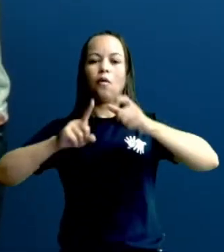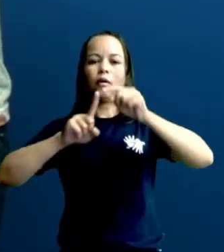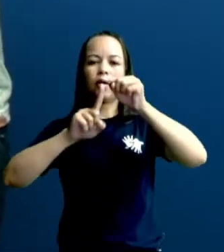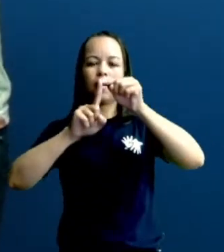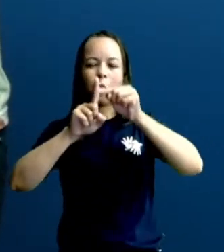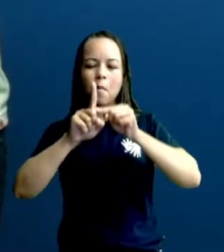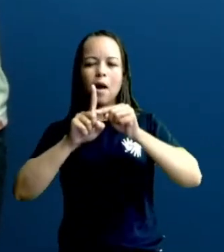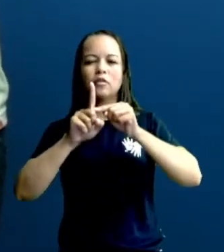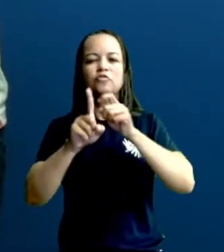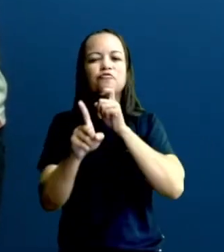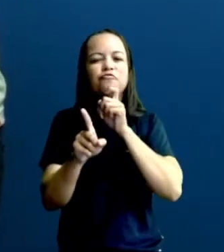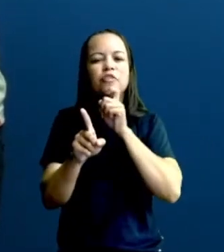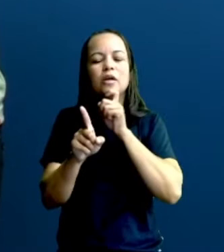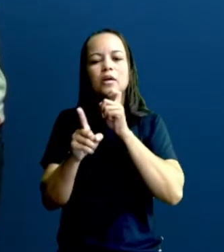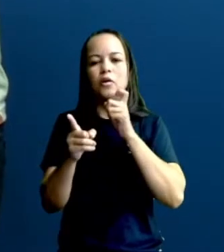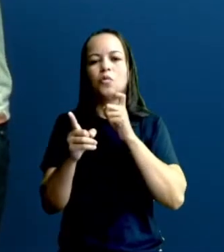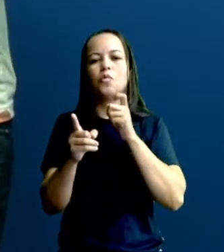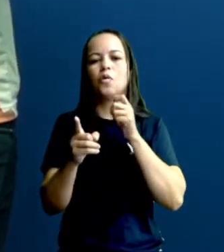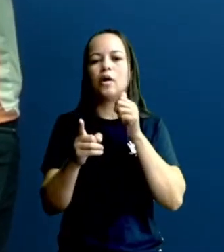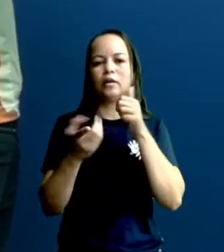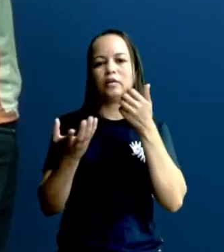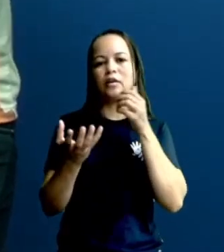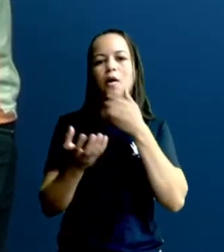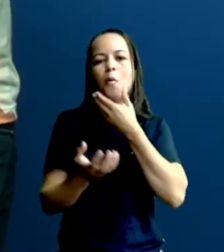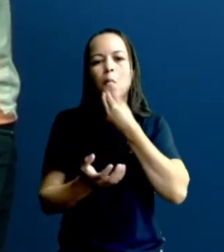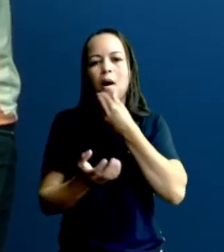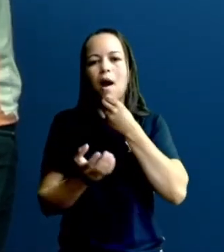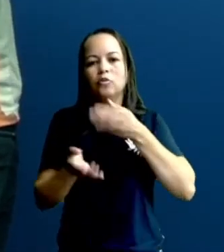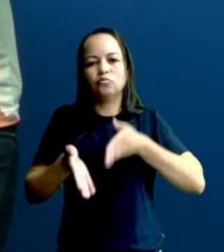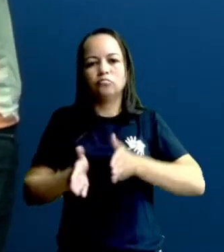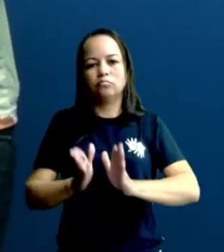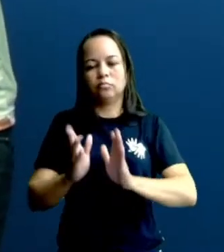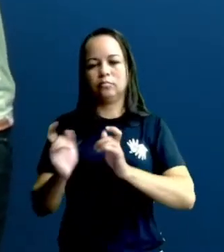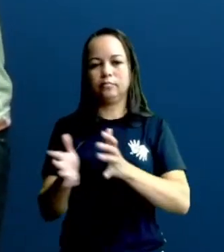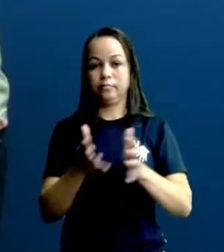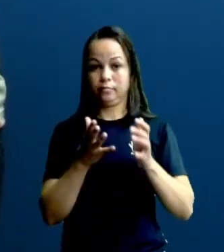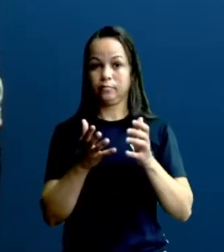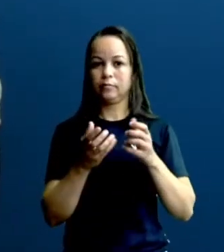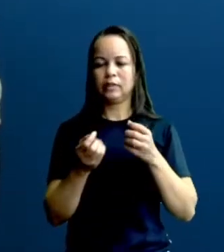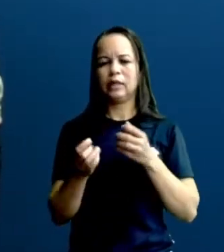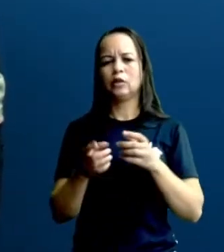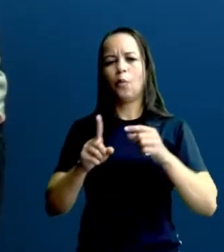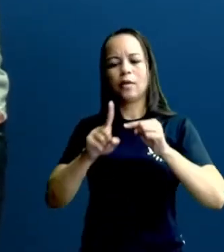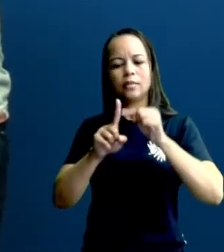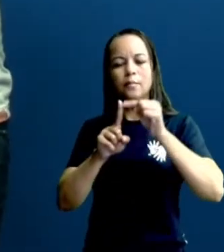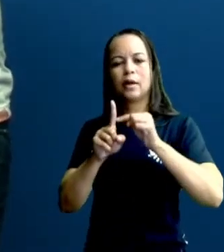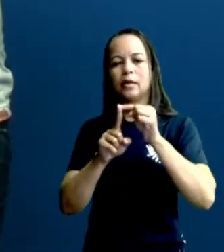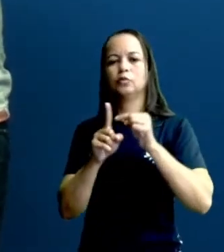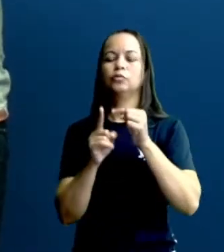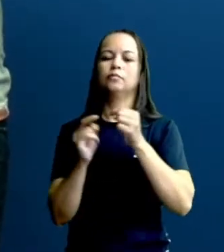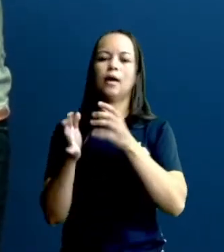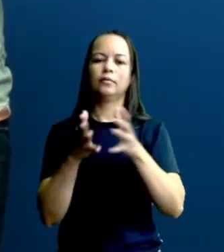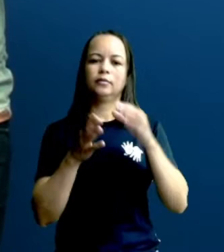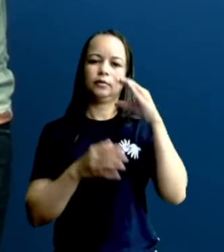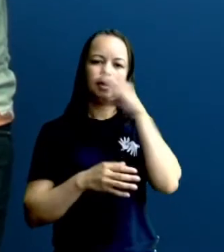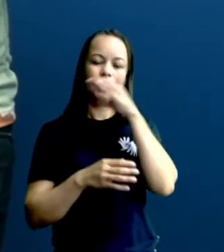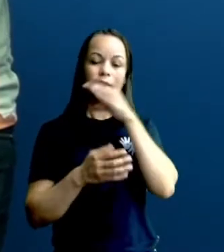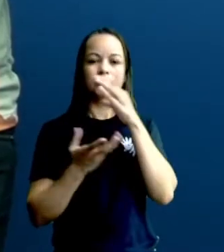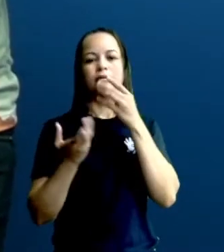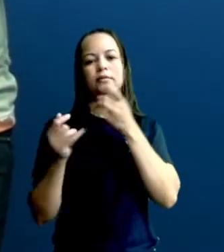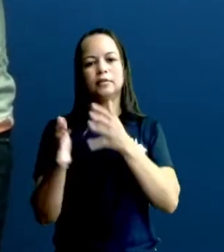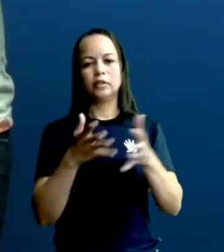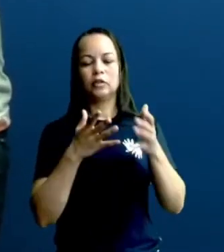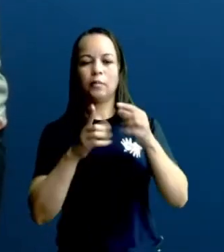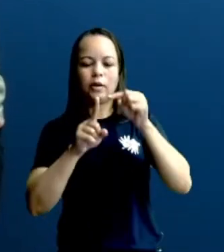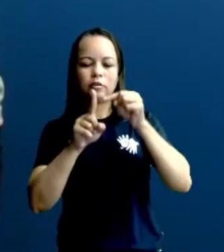exemplo, os ovos que estão mais acima, com temperatura mais quente, nascerão jacarés fêmeas, e os que estão